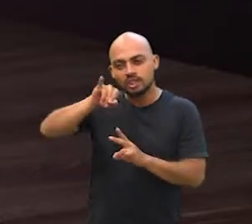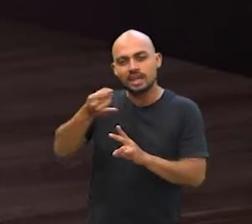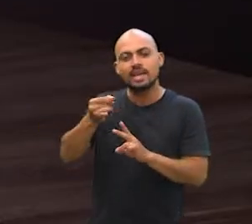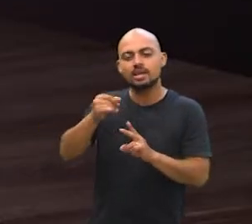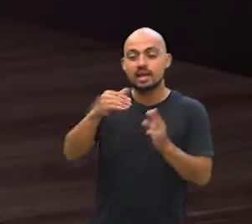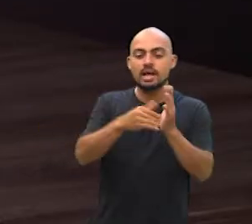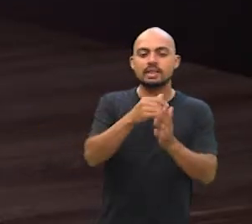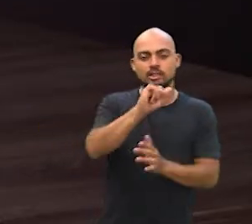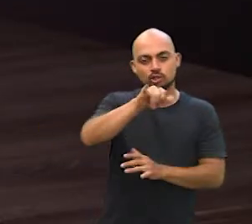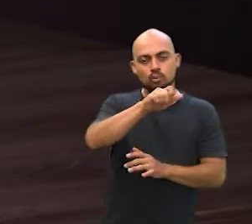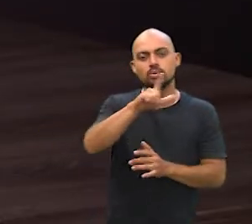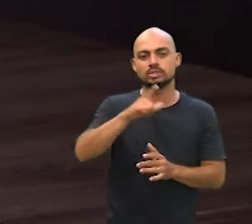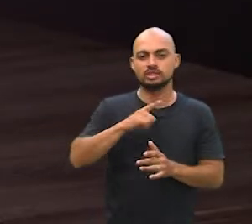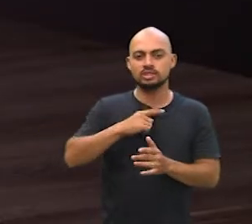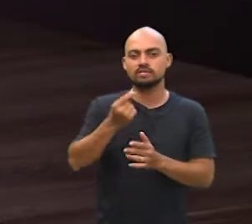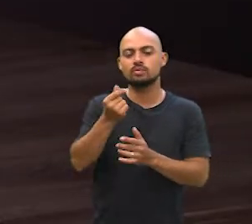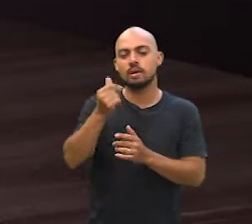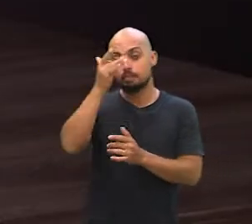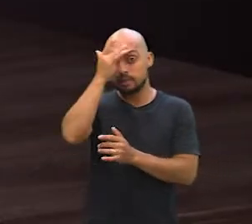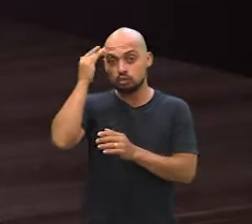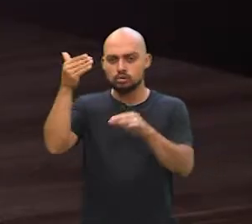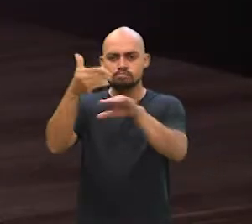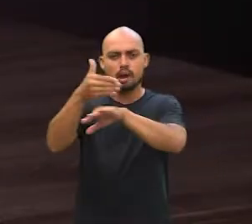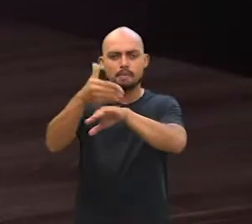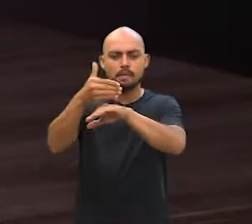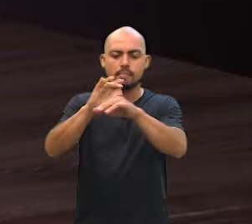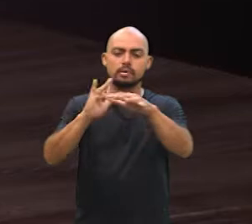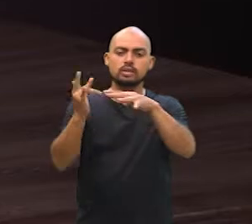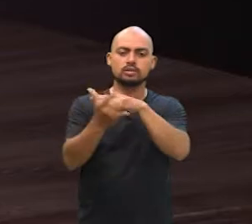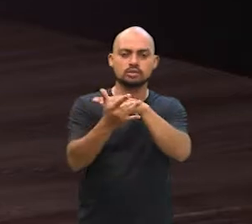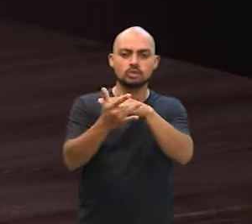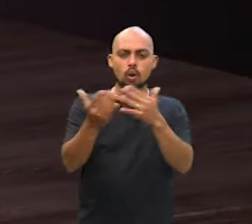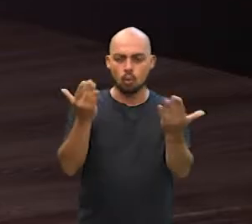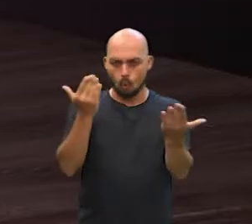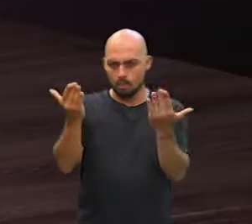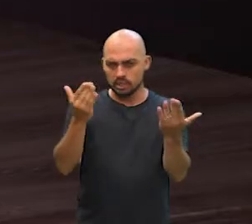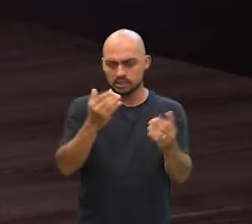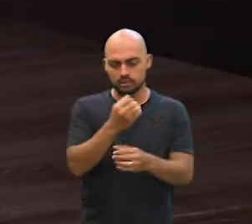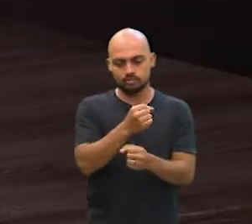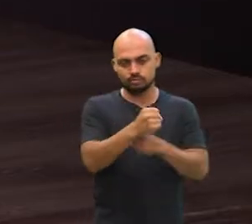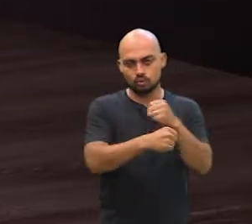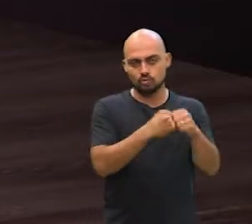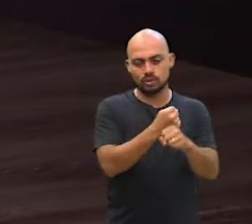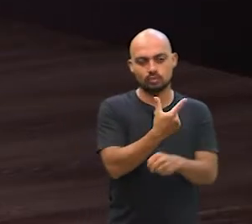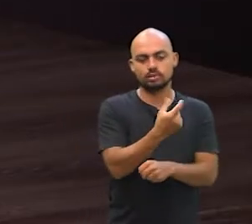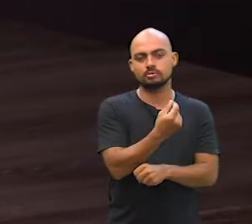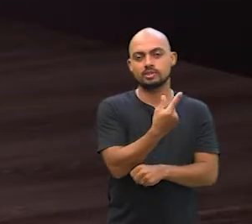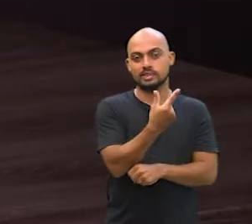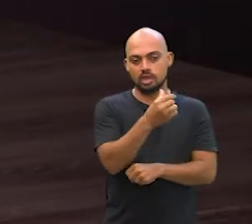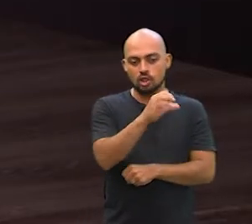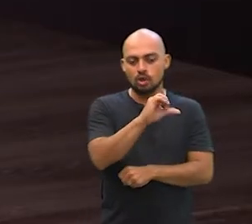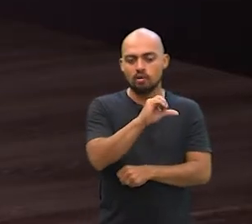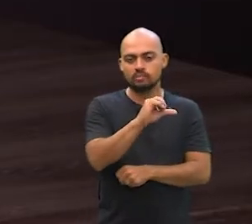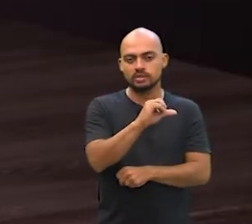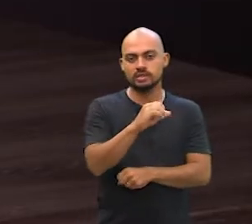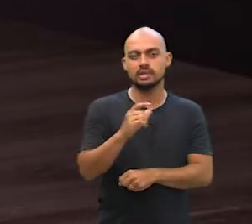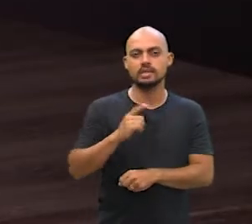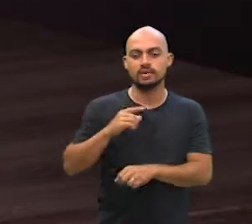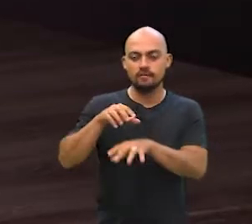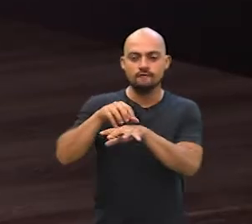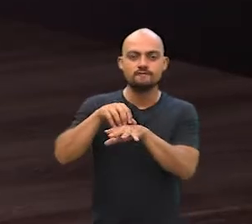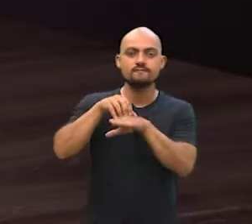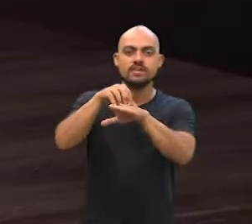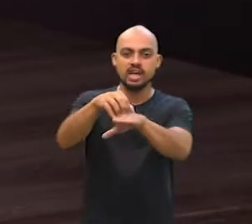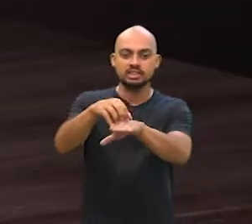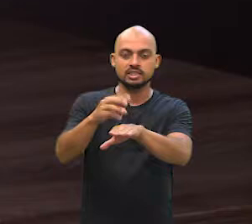alto de transações pela plataforma em relação ao mesmo período de 2019, totalizando aproximadamente